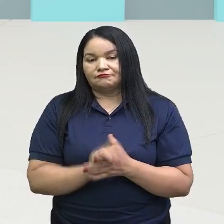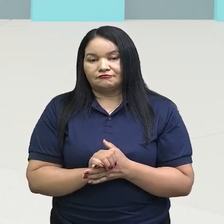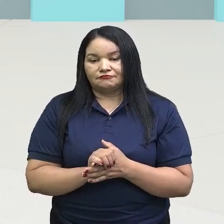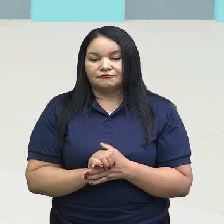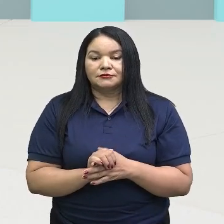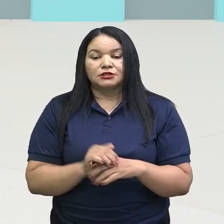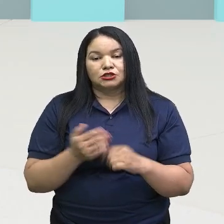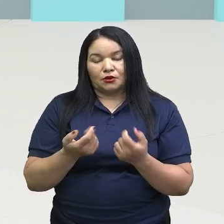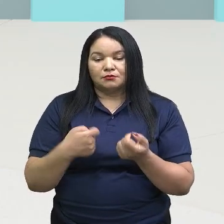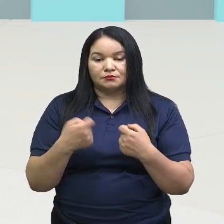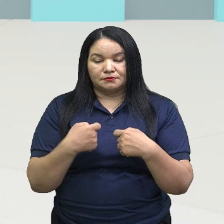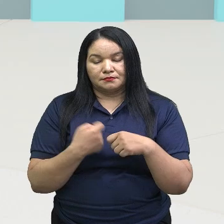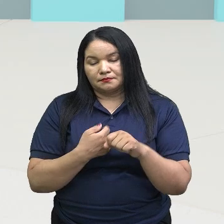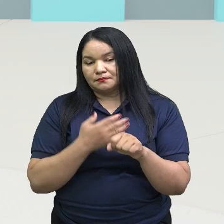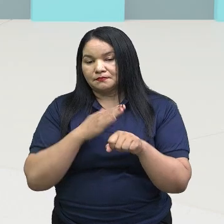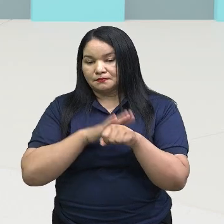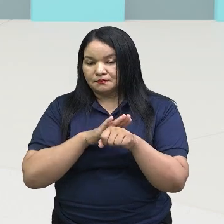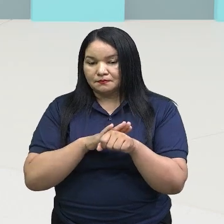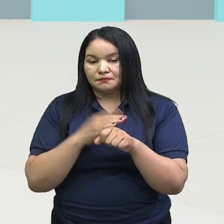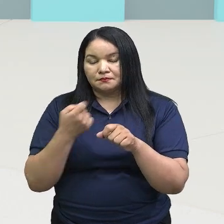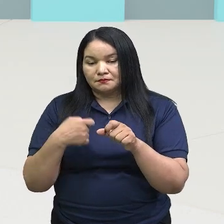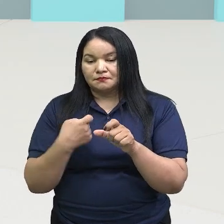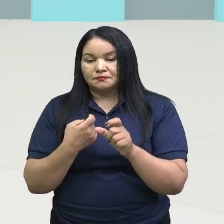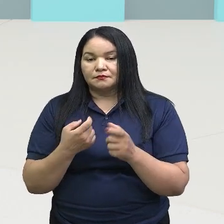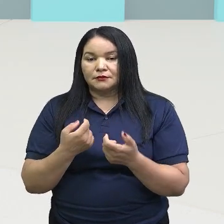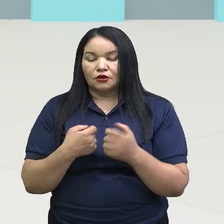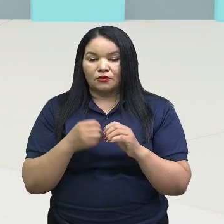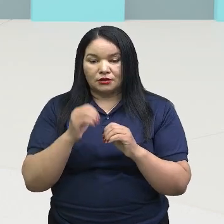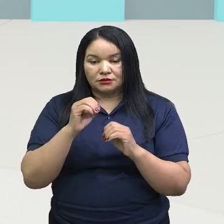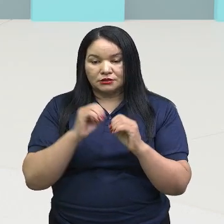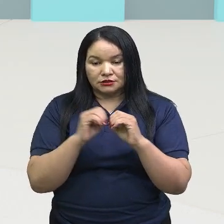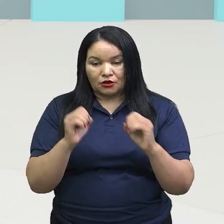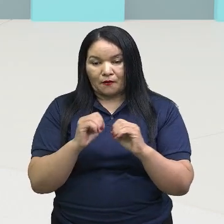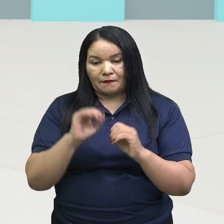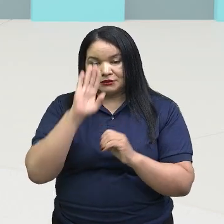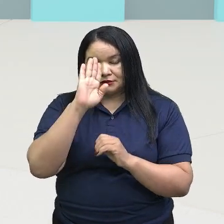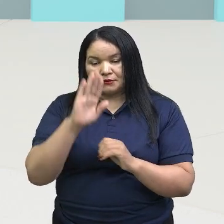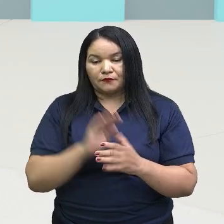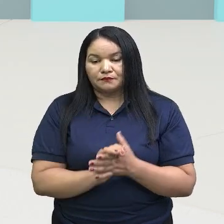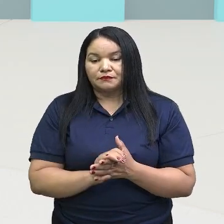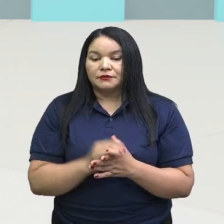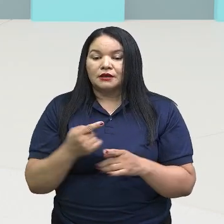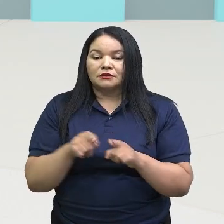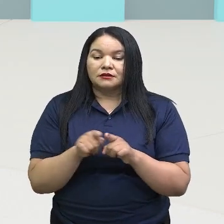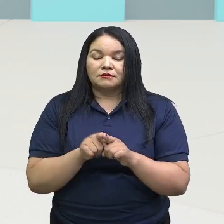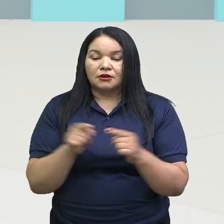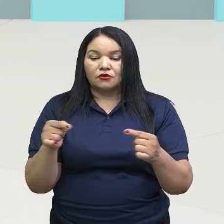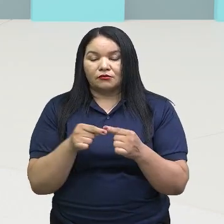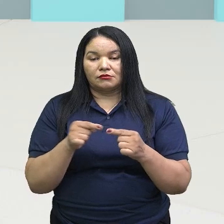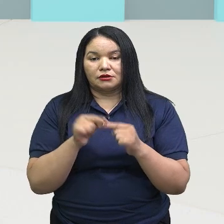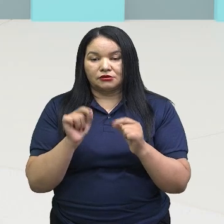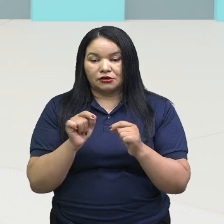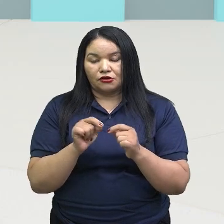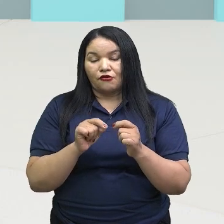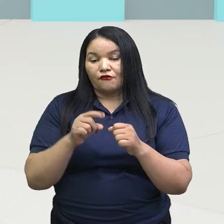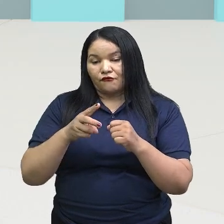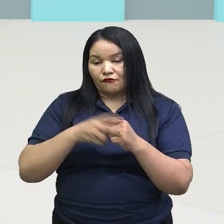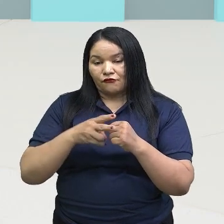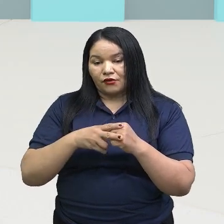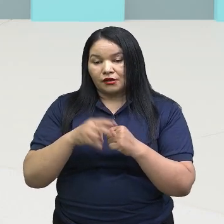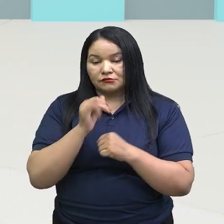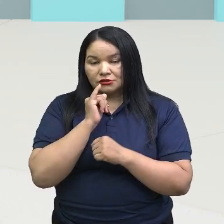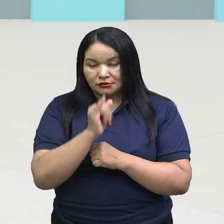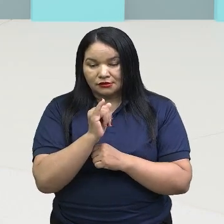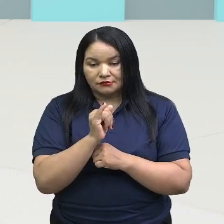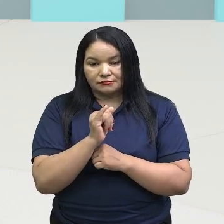oração principal, ok? E neste caso, perceba que eu estou completando o verbo dizer, não é isso? Ela disse